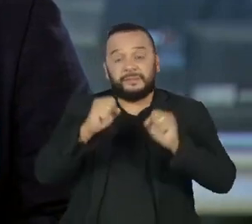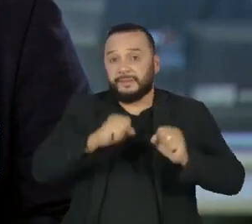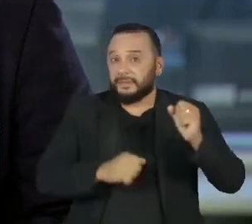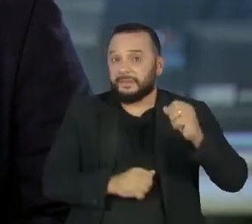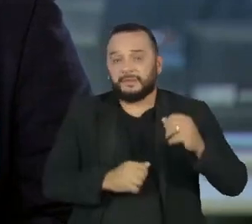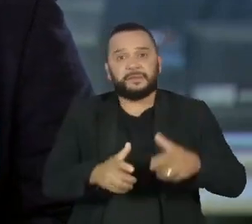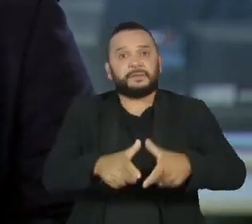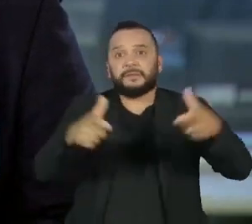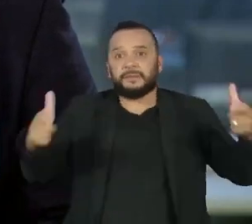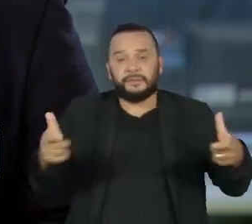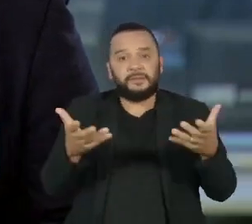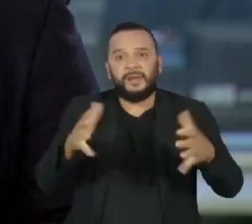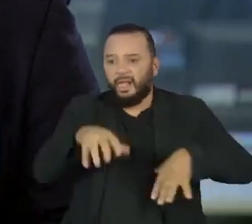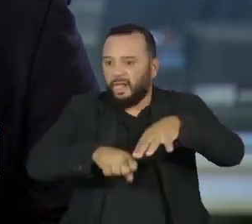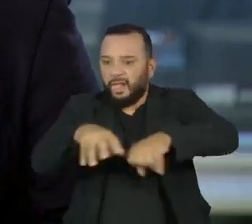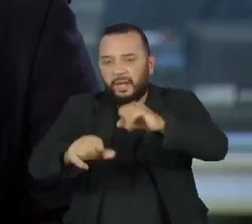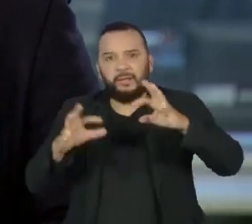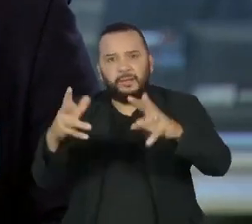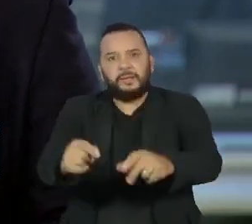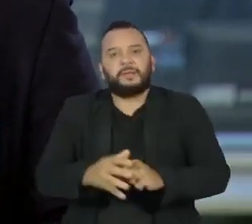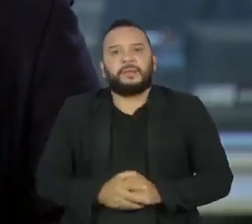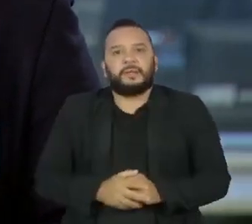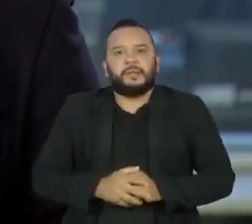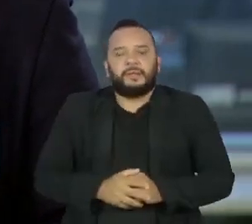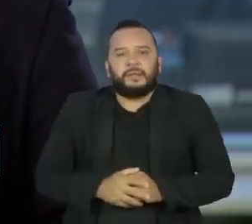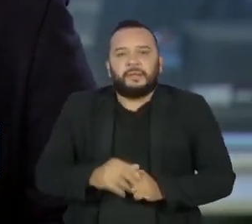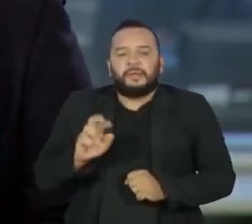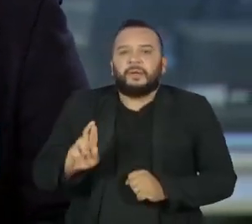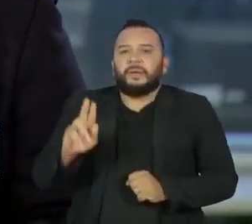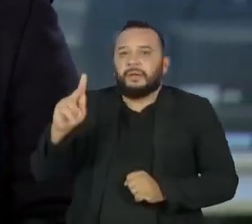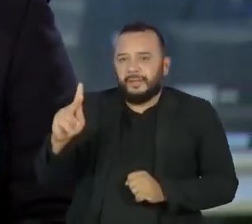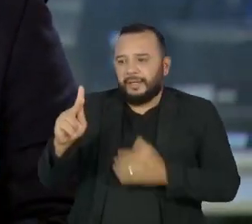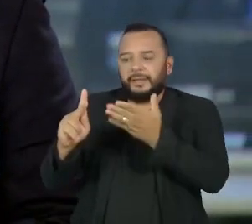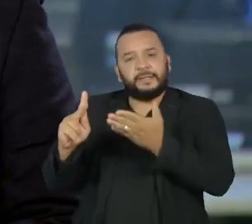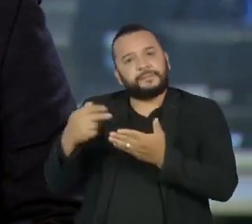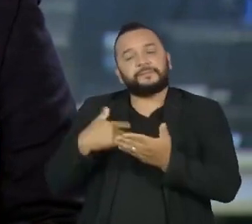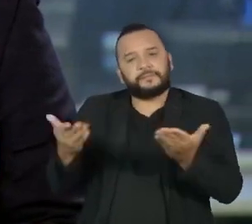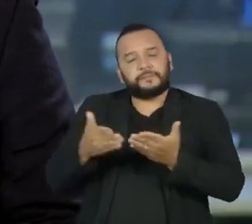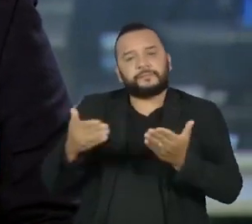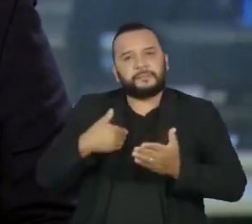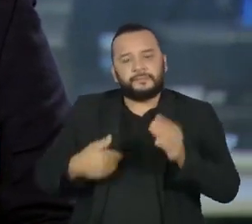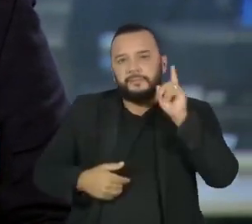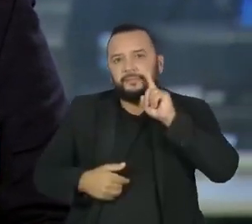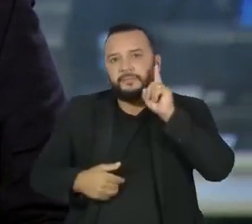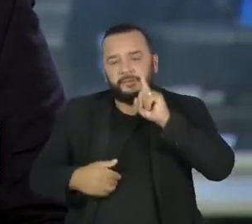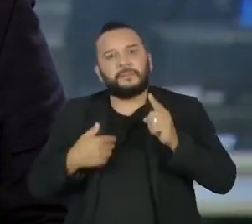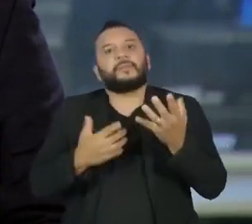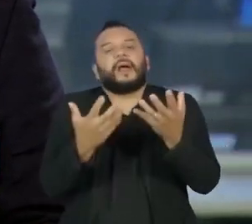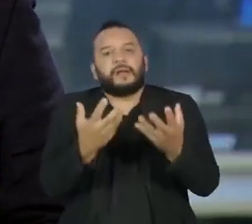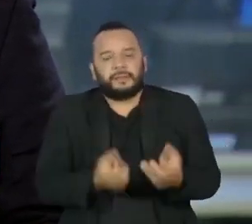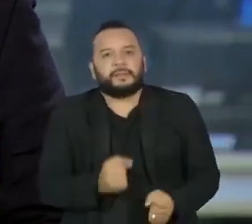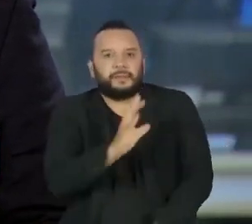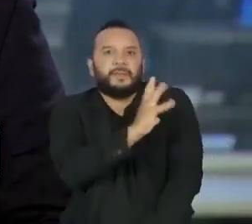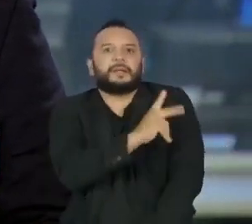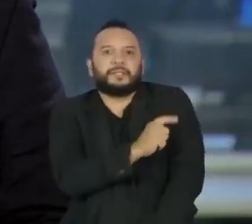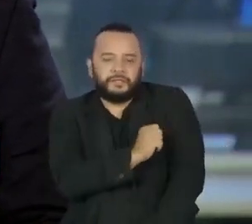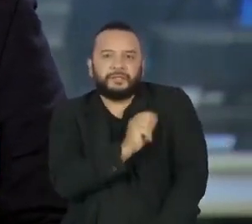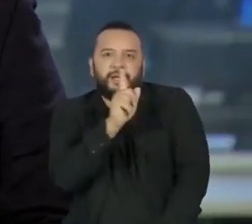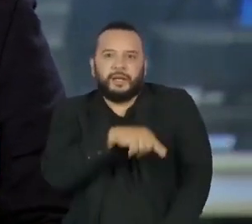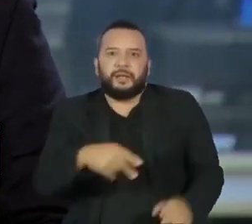depois do Reino Unido agora é a Casa Branca que estuda reconhecer a Palestina como estado a informação veio à tona no momento